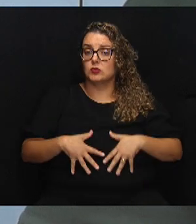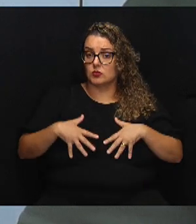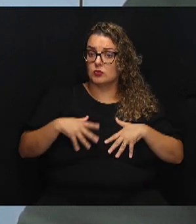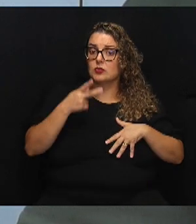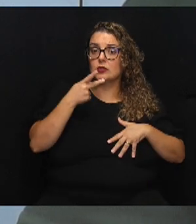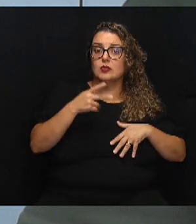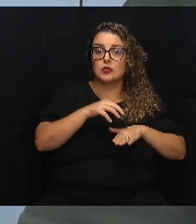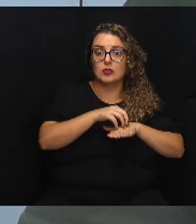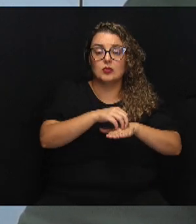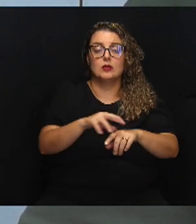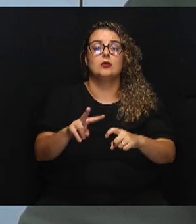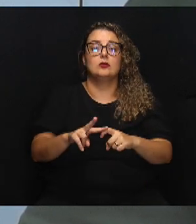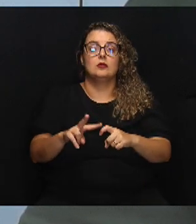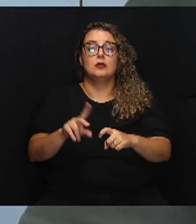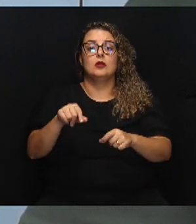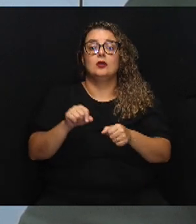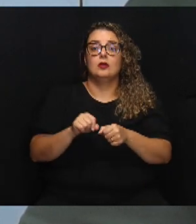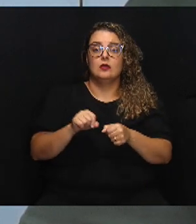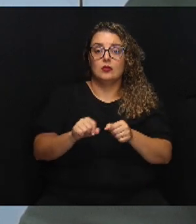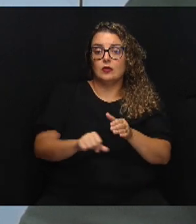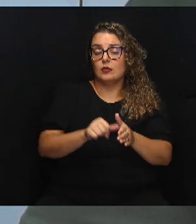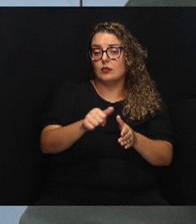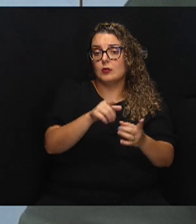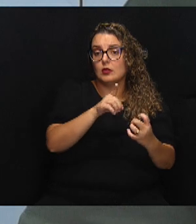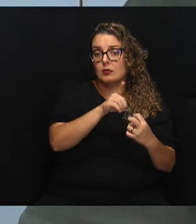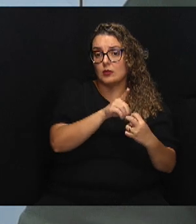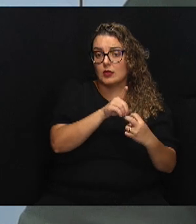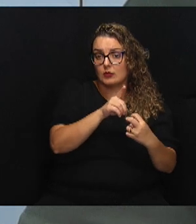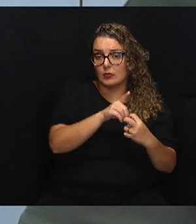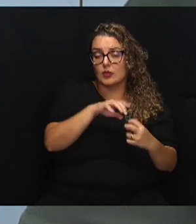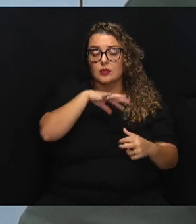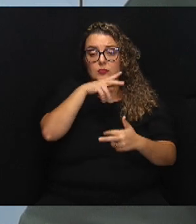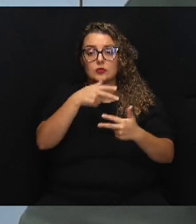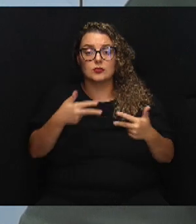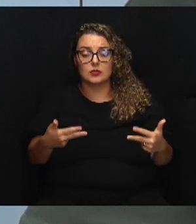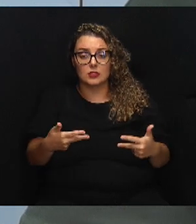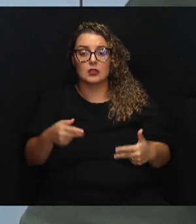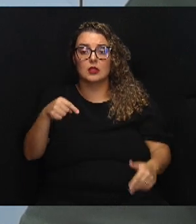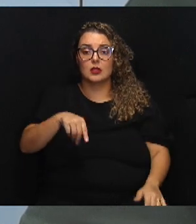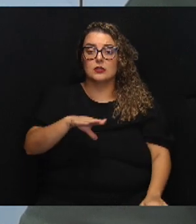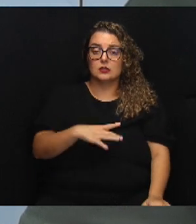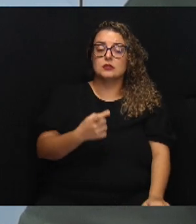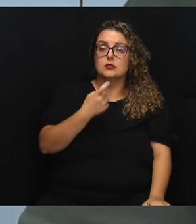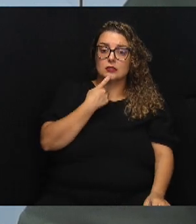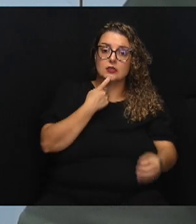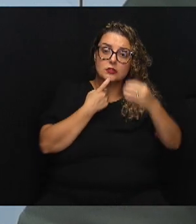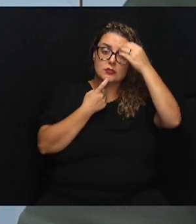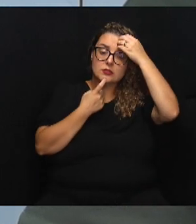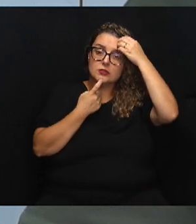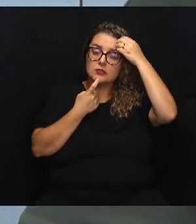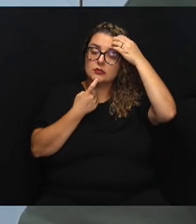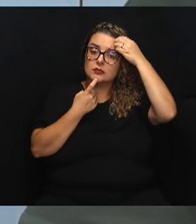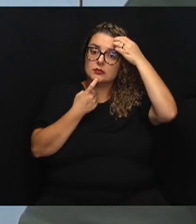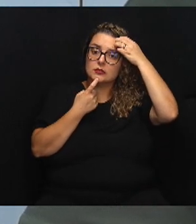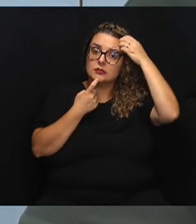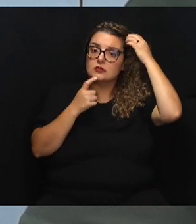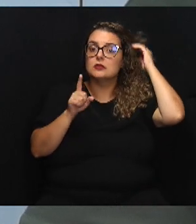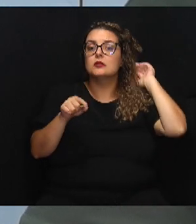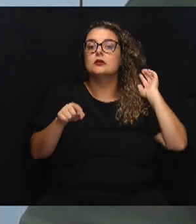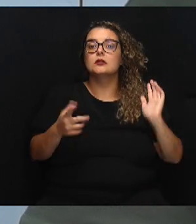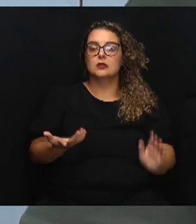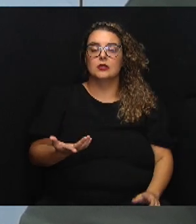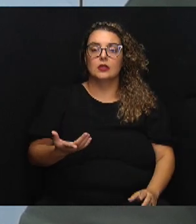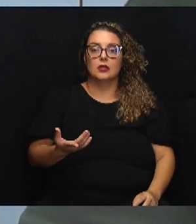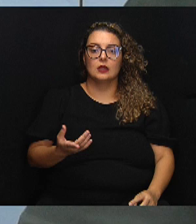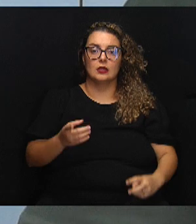consultório veterinário móvel, que é feito o primeiro atendimento dos animais aqui na cidade, que é a